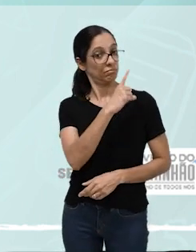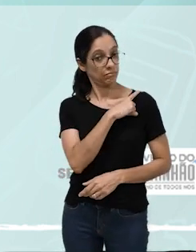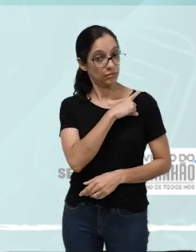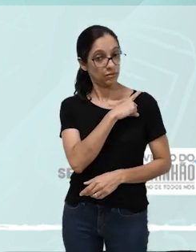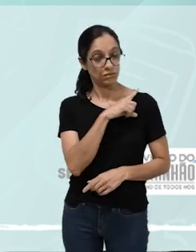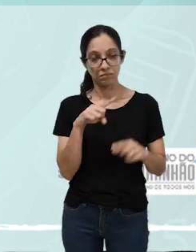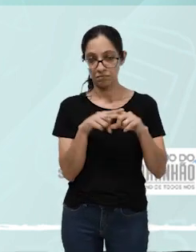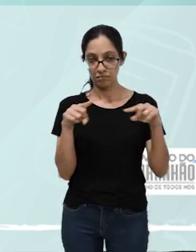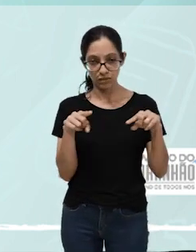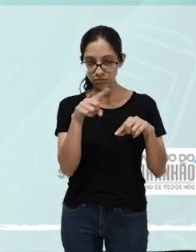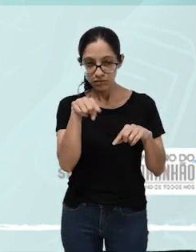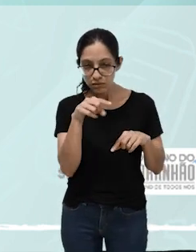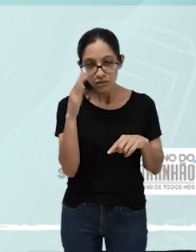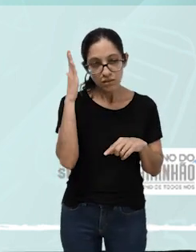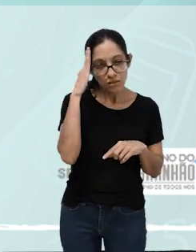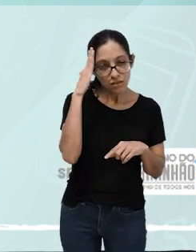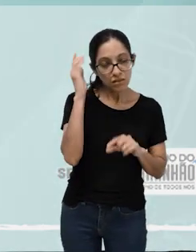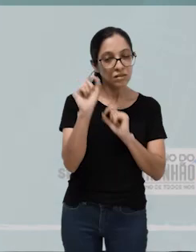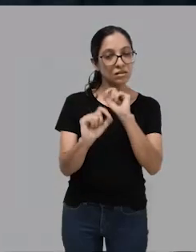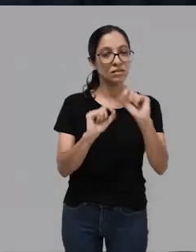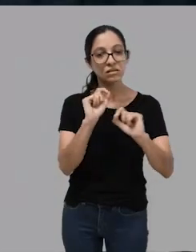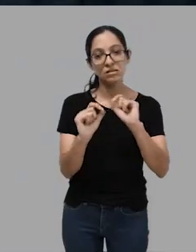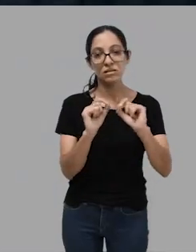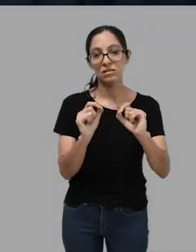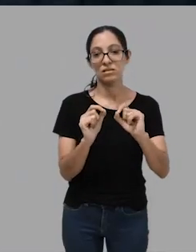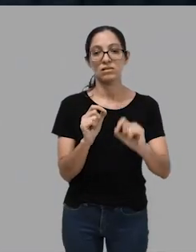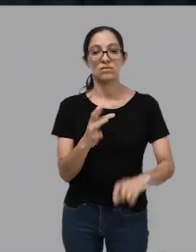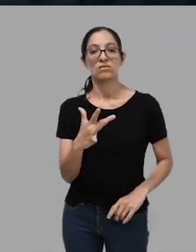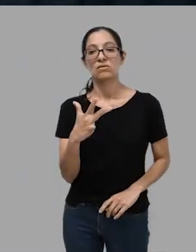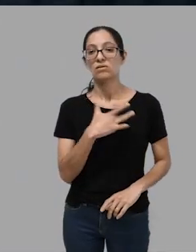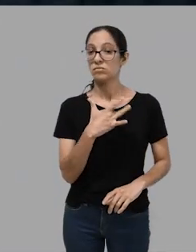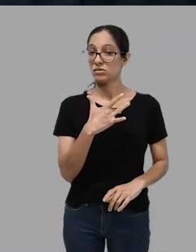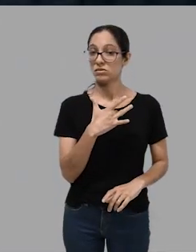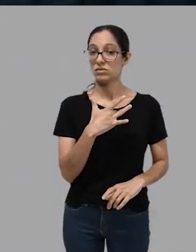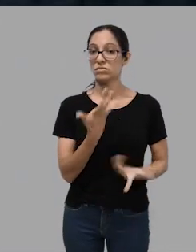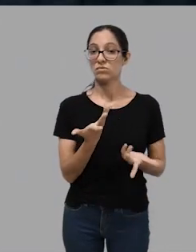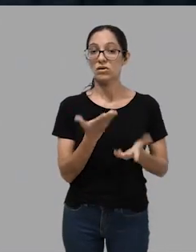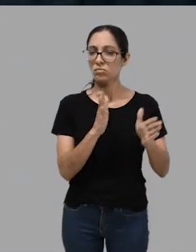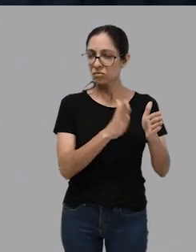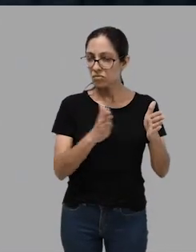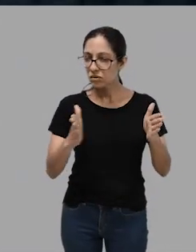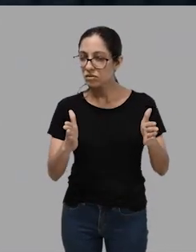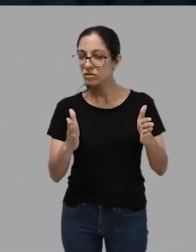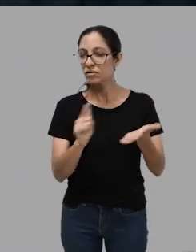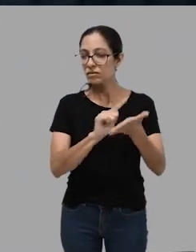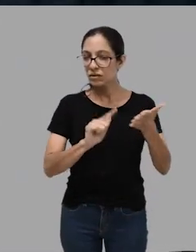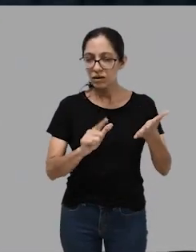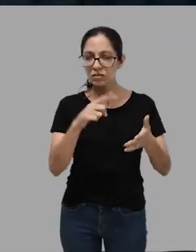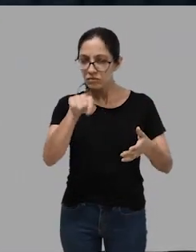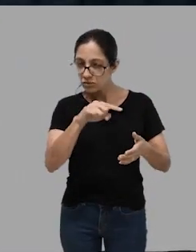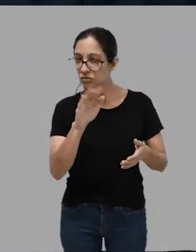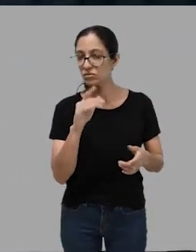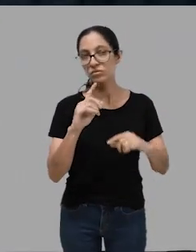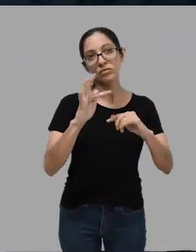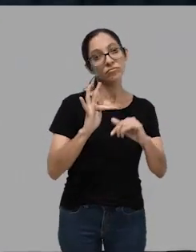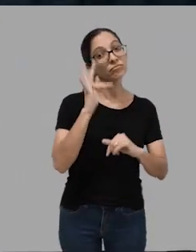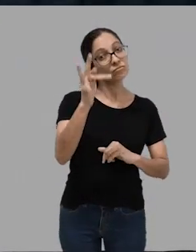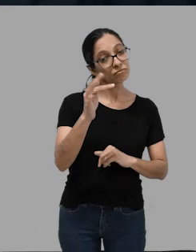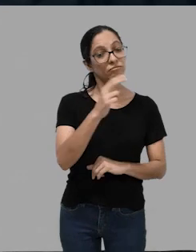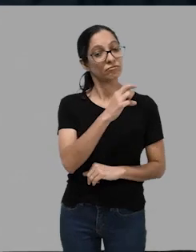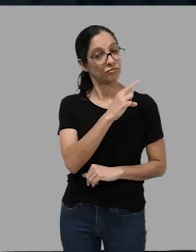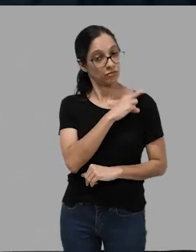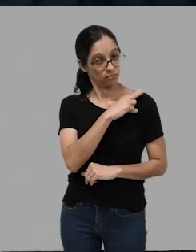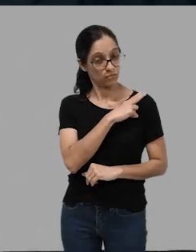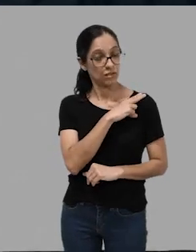isso não te impede de saber que o romantismo o movimento literário bem lá na frente que você vai estudar no segundo ano do ensino médio